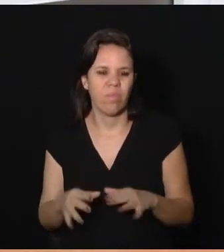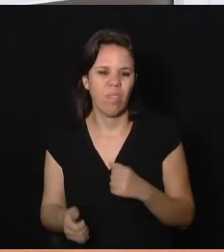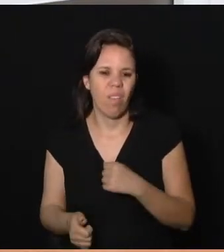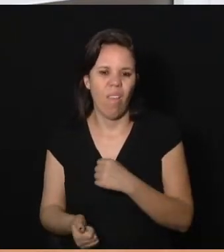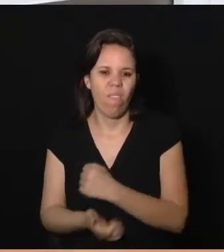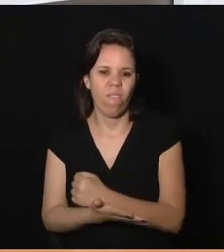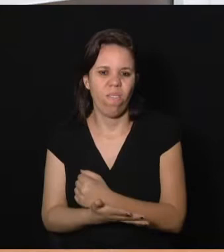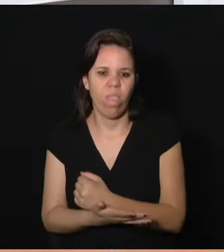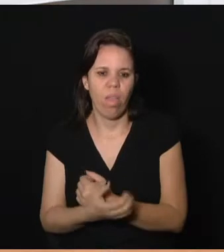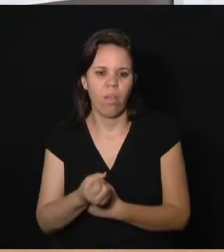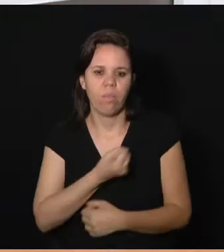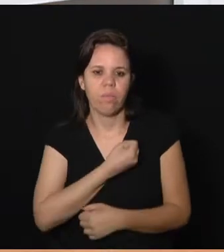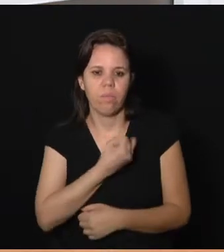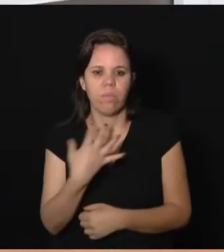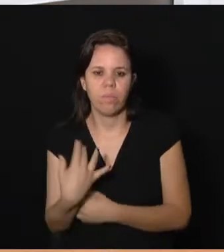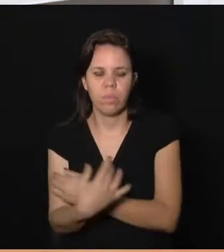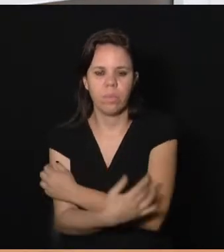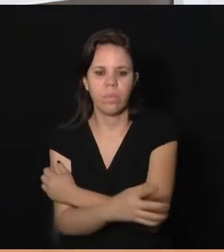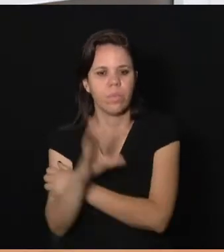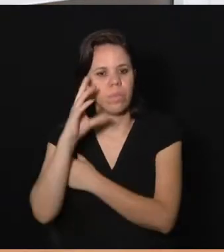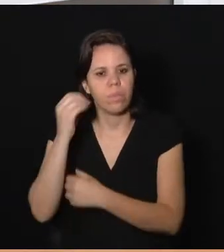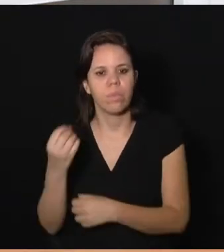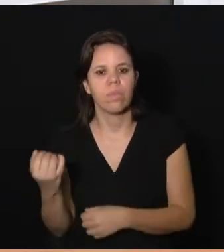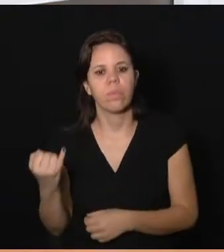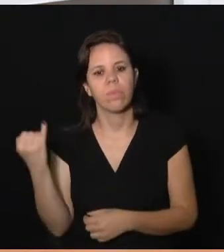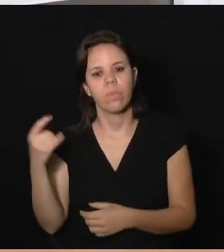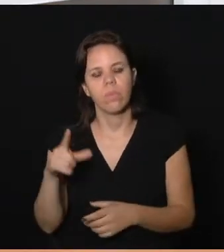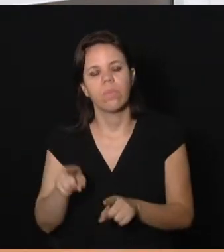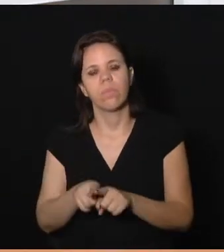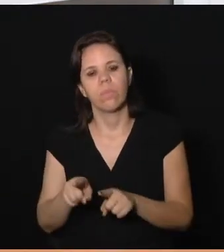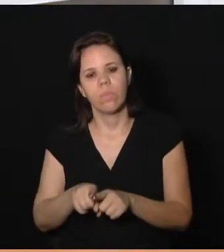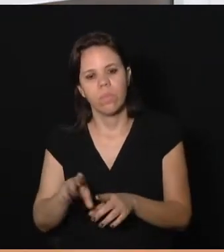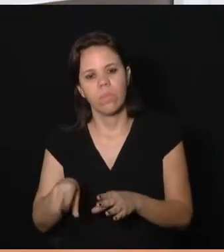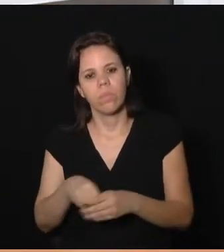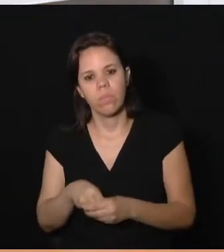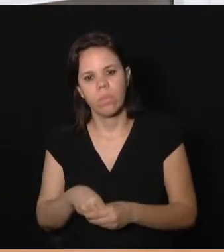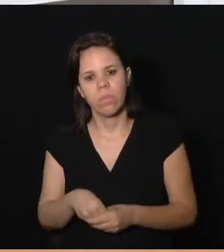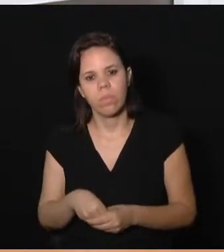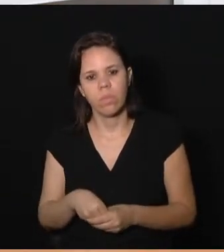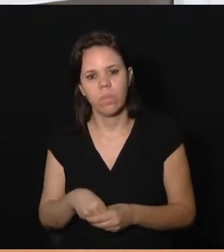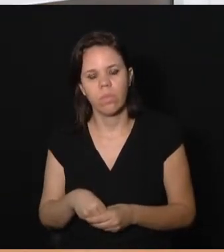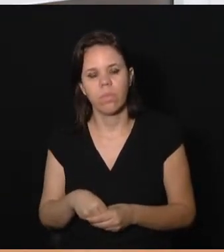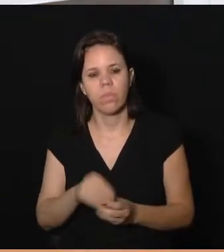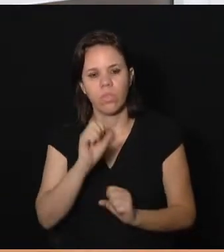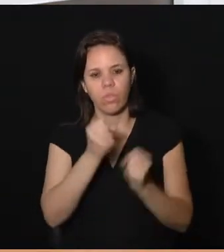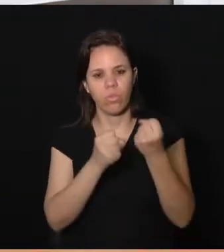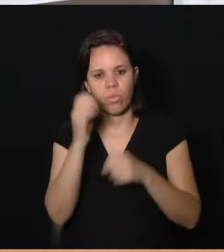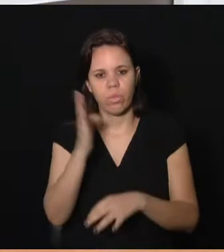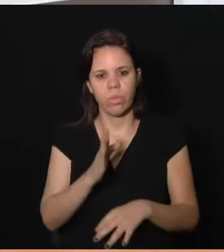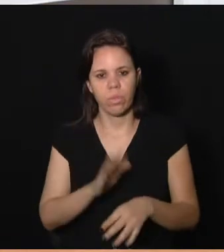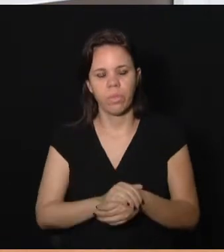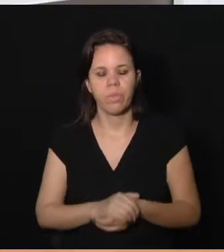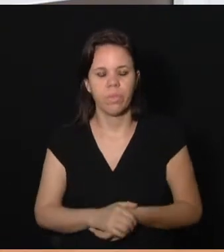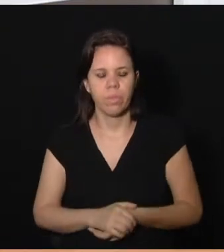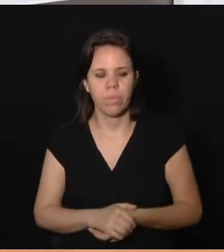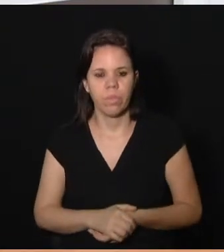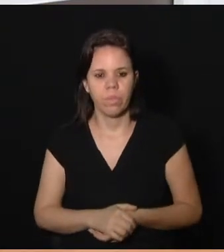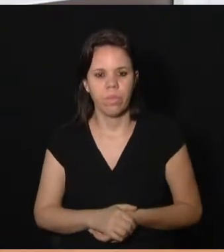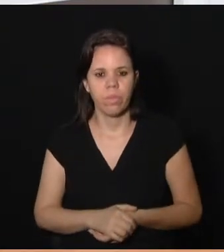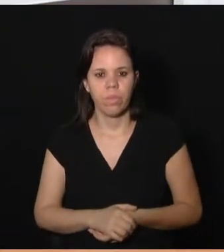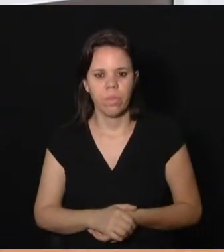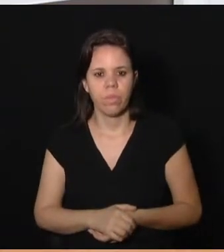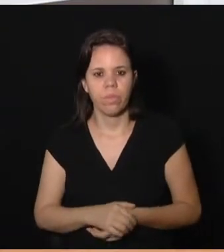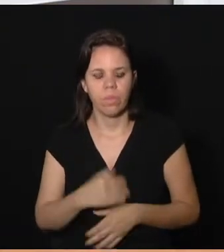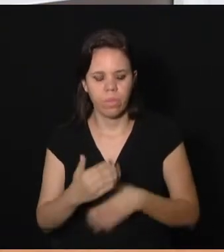números, entendendo que a importação compromete a indústria nacional. Isso já tem que